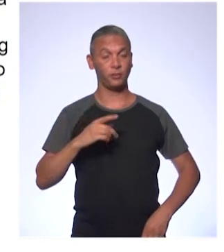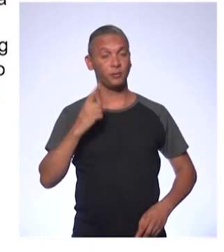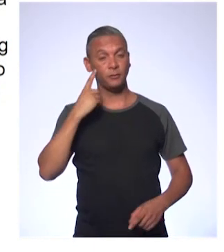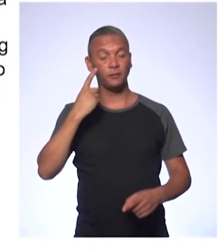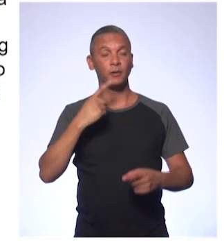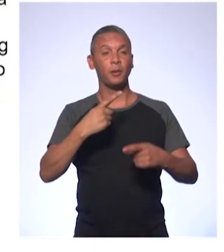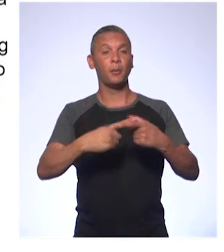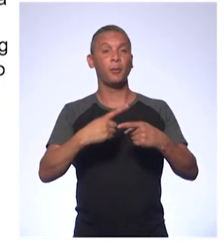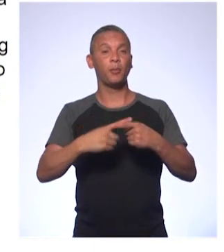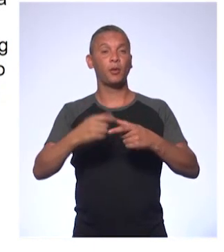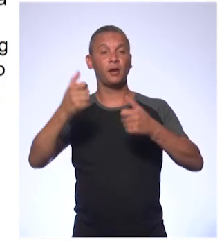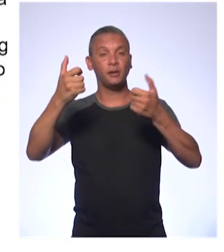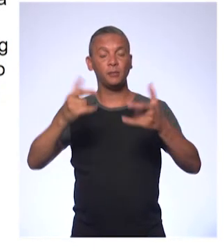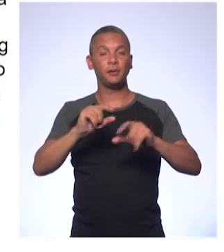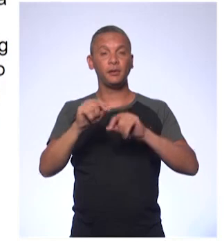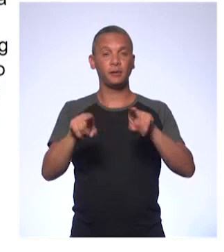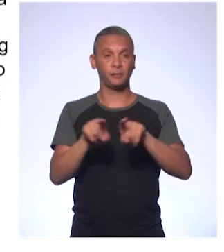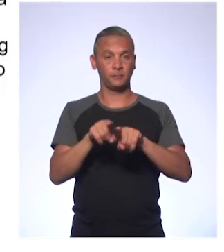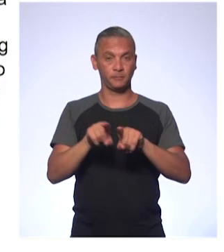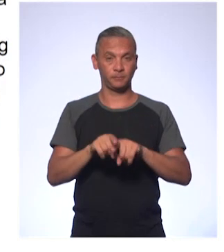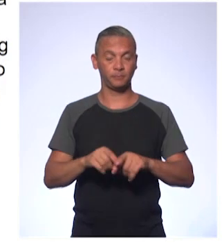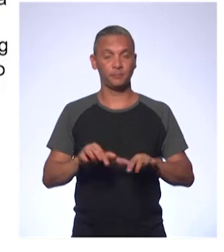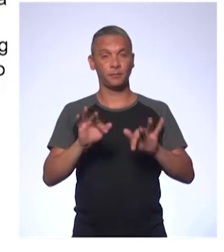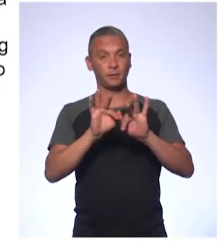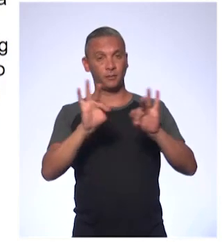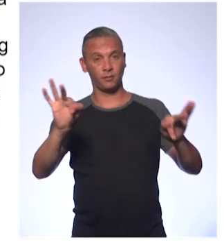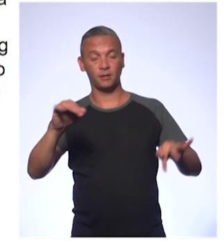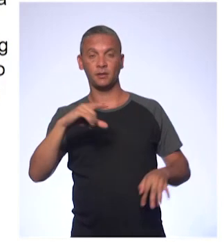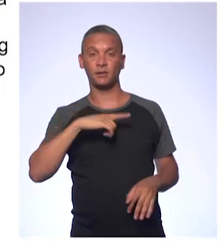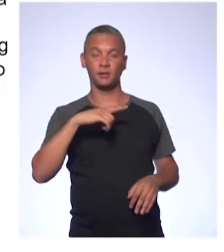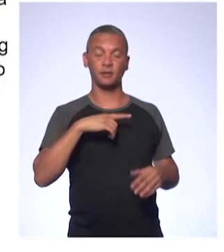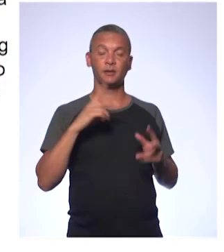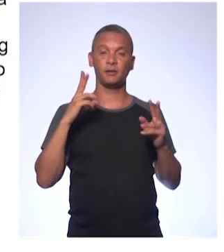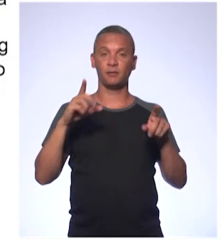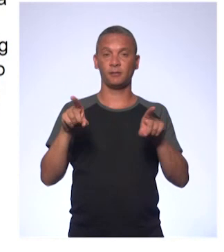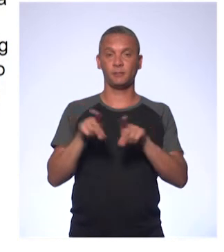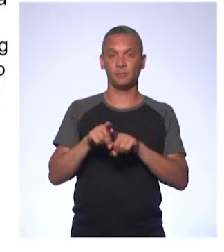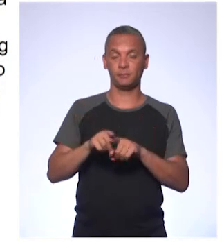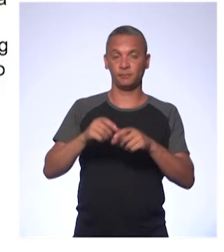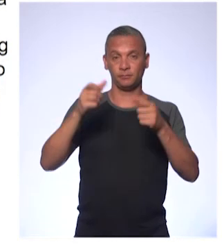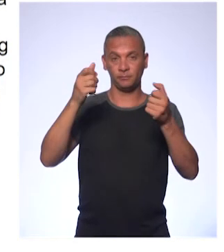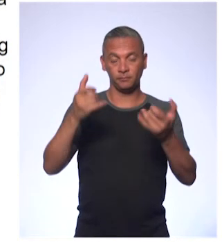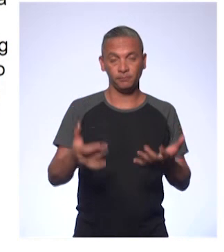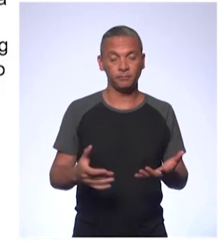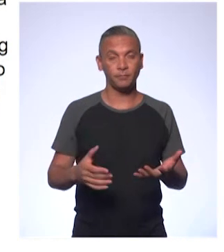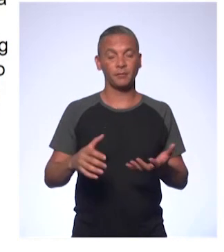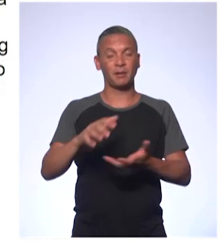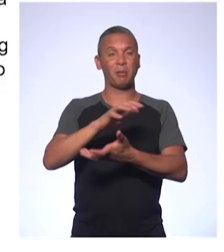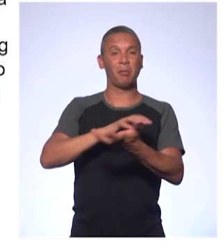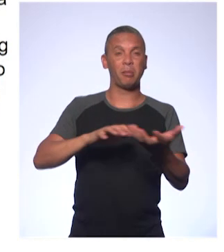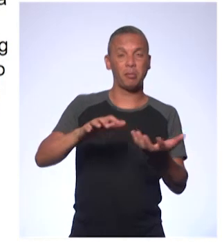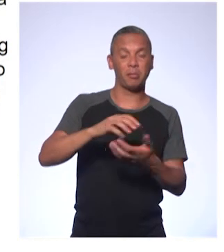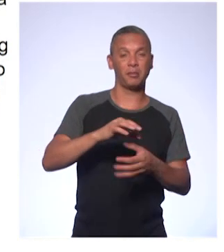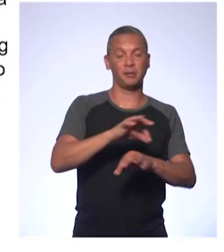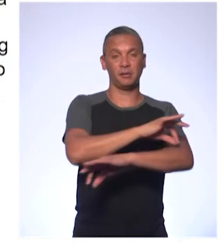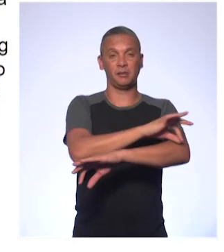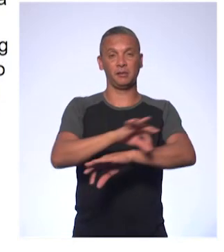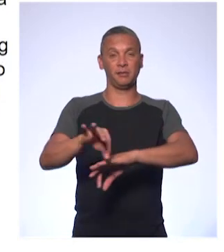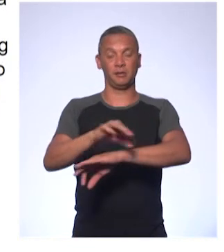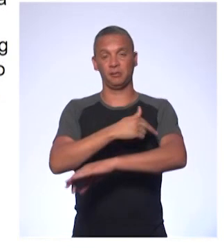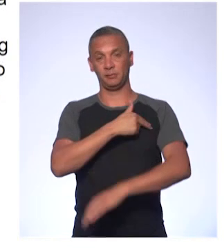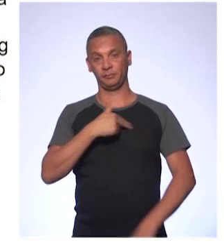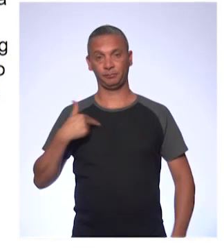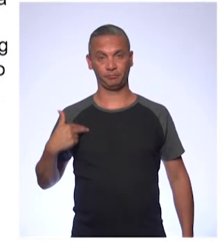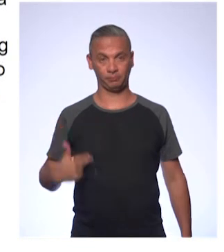porquê da frase lá acima, né? Que está dizendo revolução na arquitetura